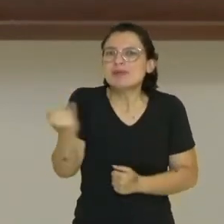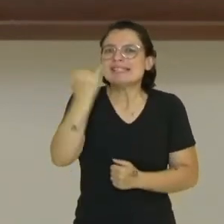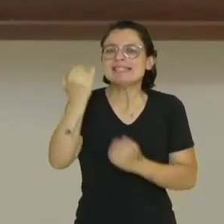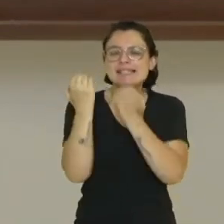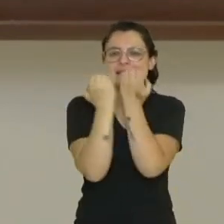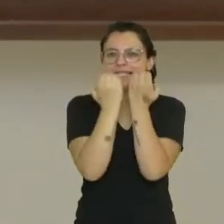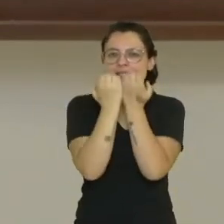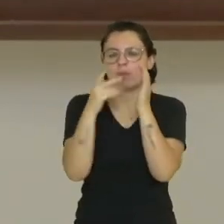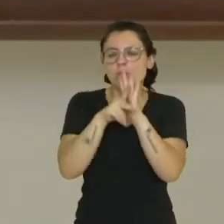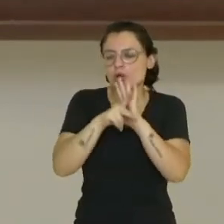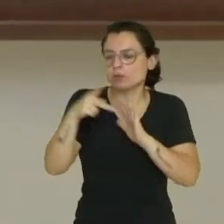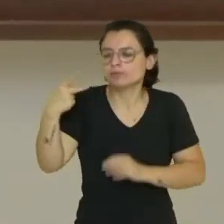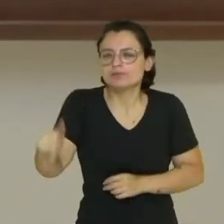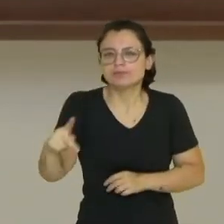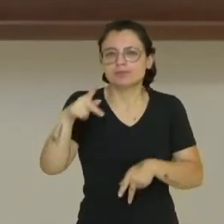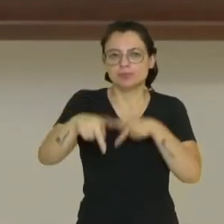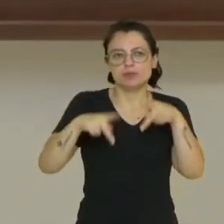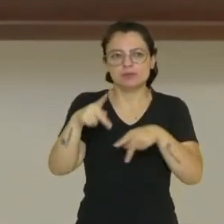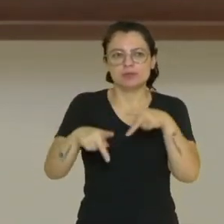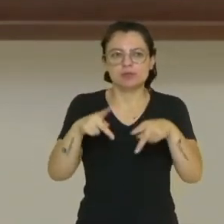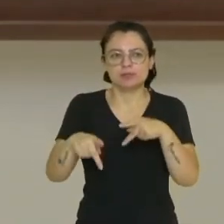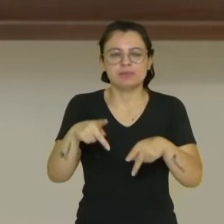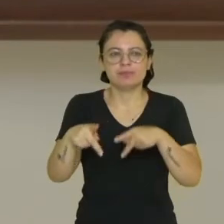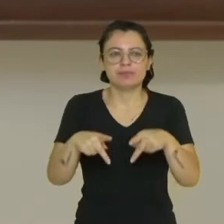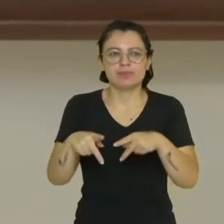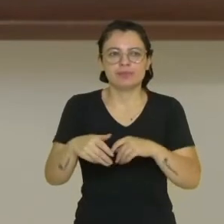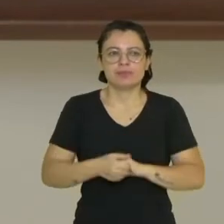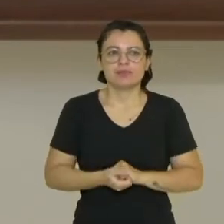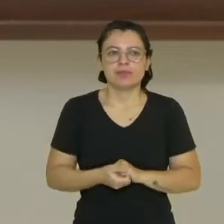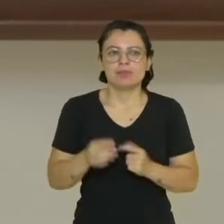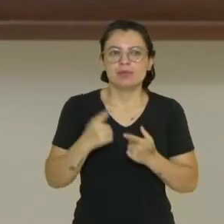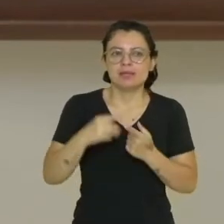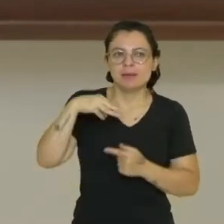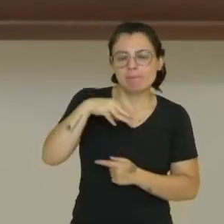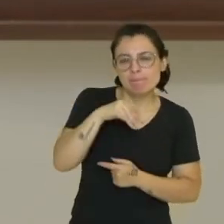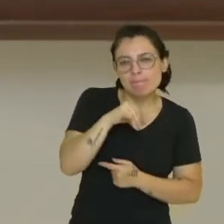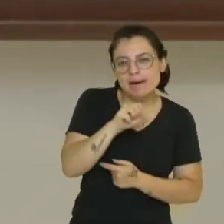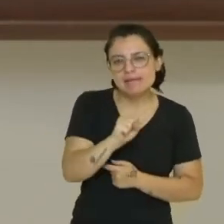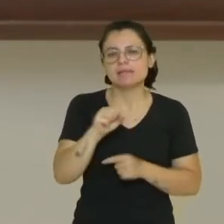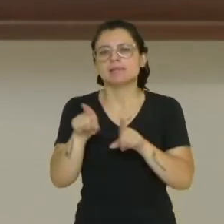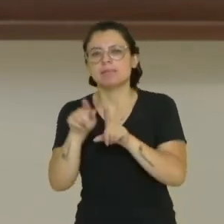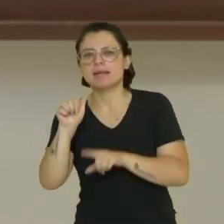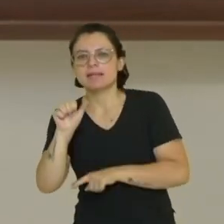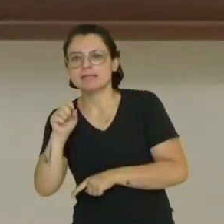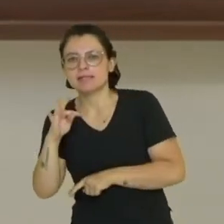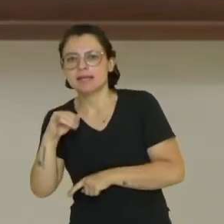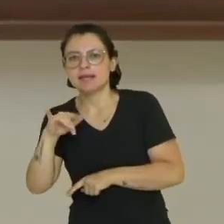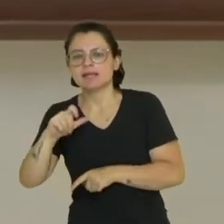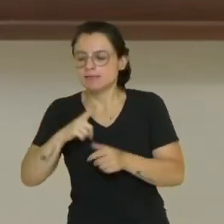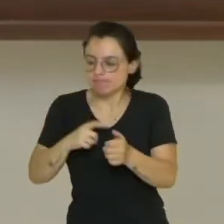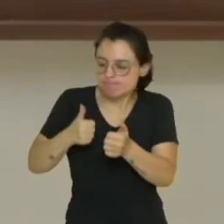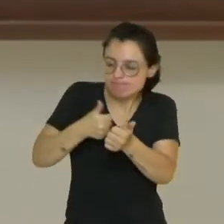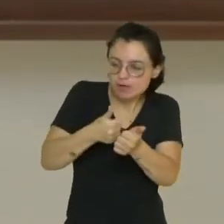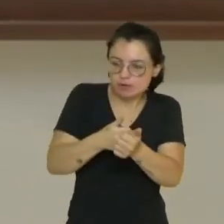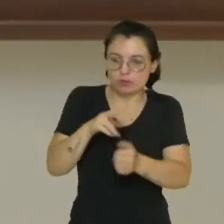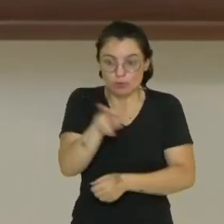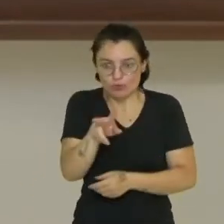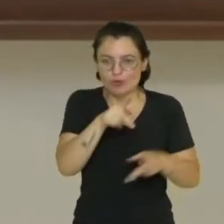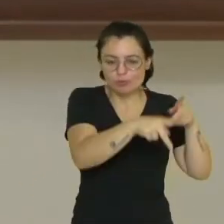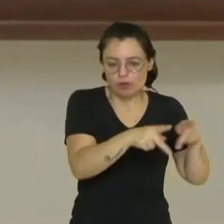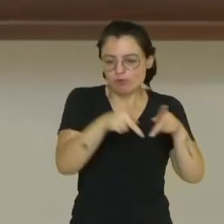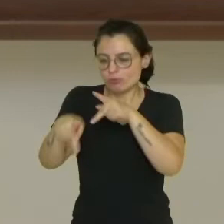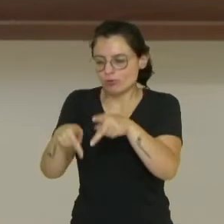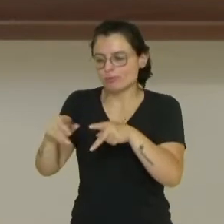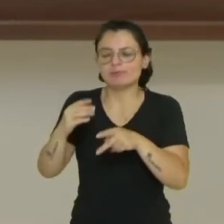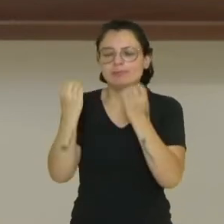alimentação desses povos daquela região, porque os maias e os astecas ficavam muito próximos, né? Então, para os dois povos,